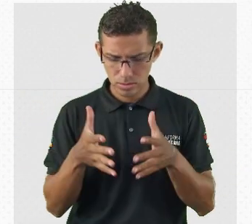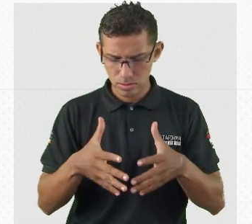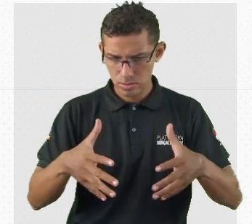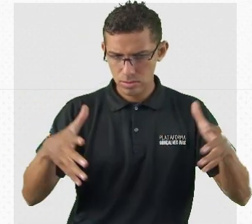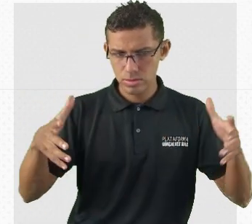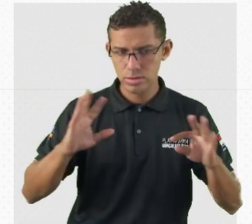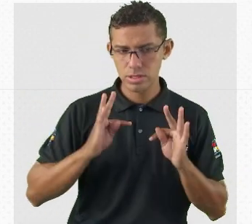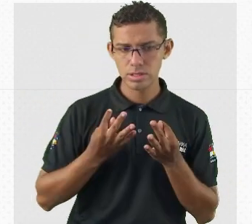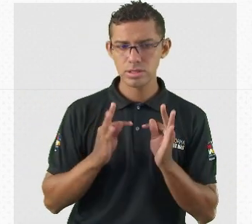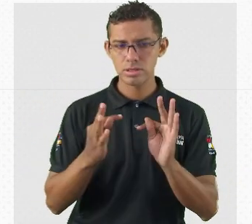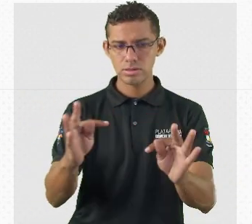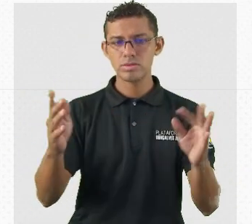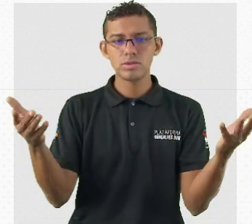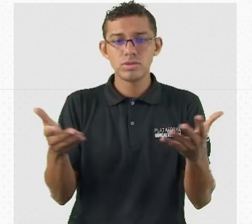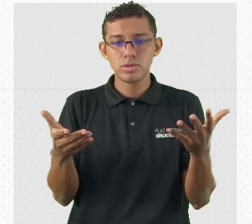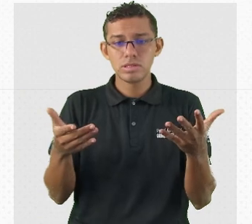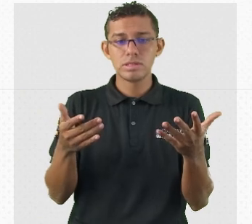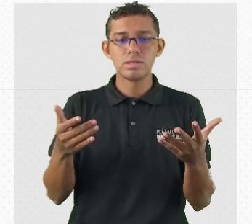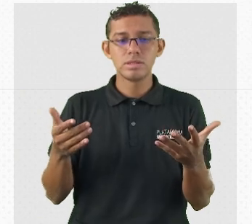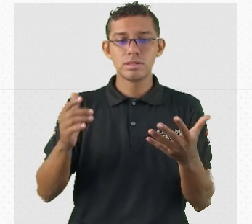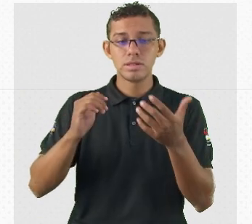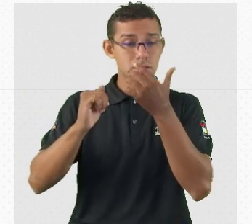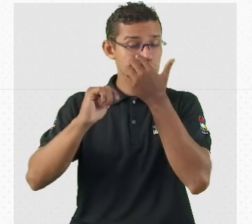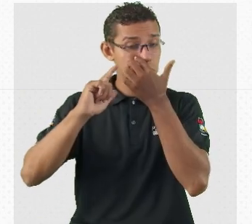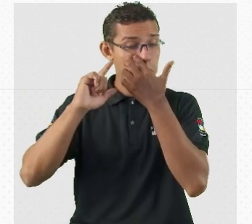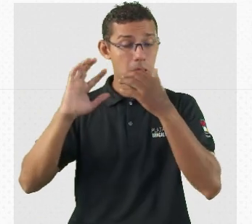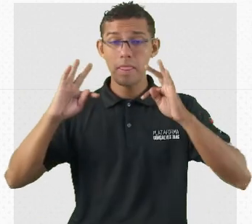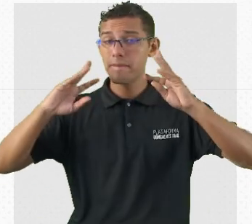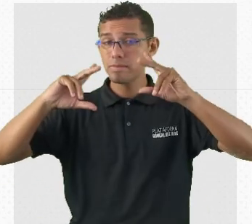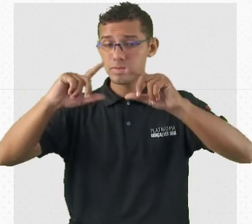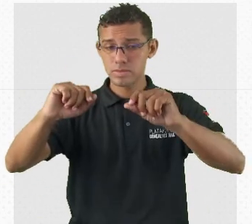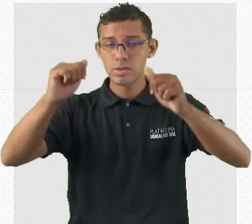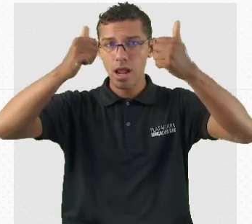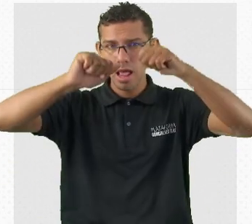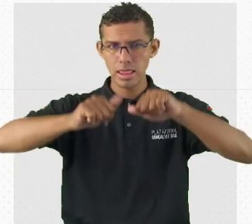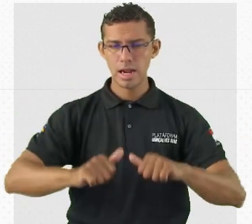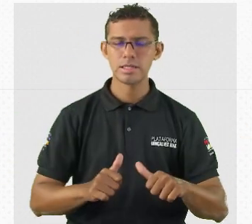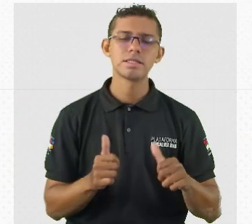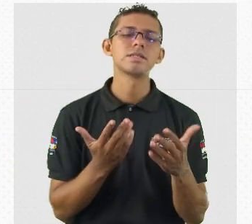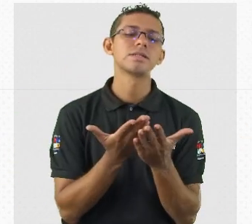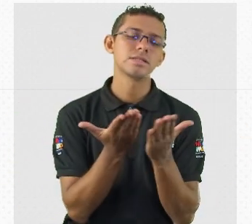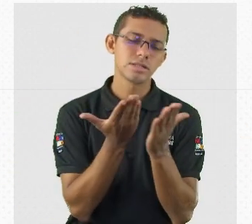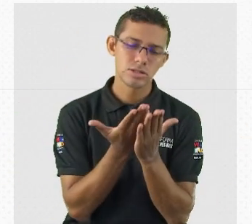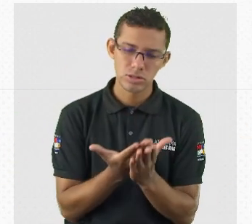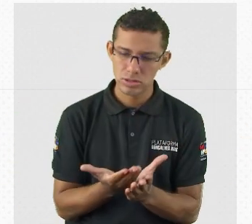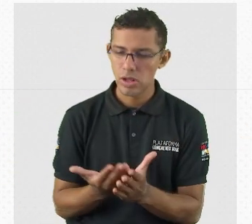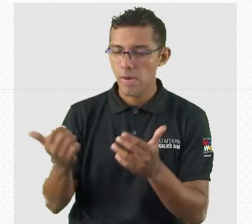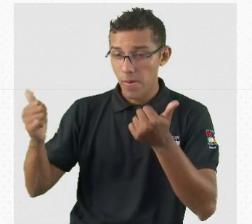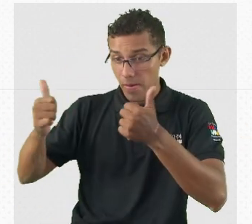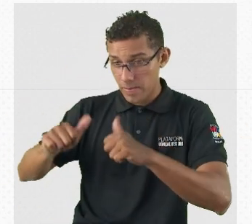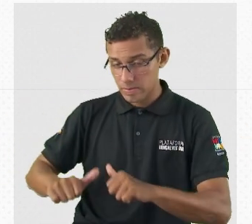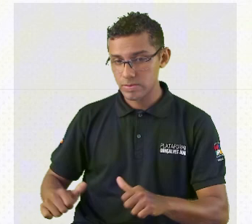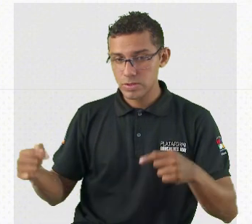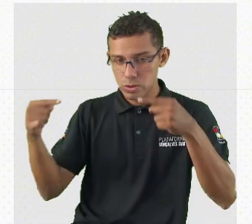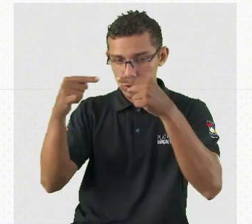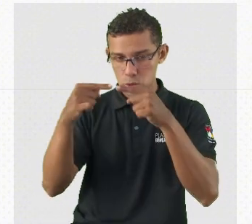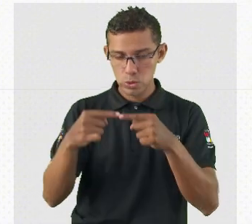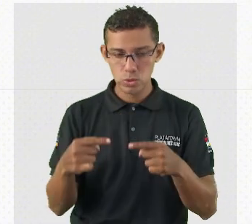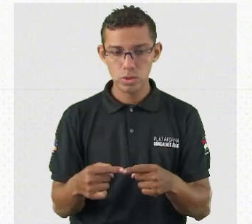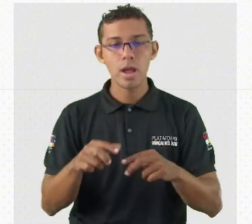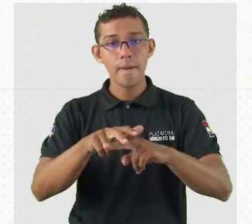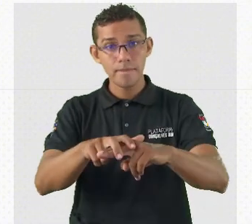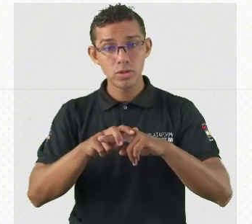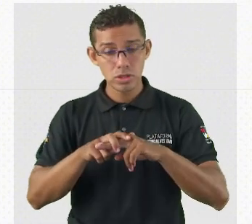informações tecnológicas que a gente fala, tá na nuvem, gente, tá? Tudo isso é analisado, todas essas informações são cruzadas. É por